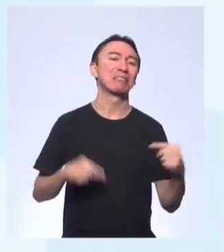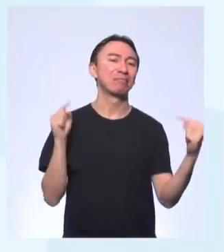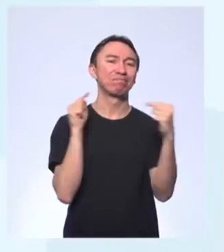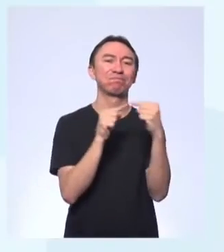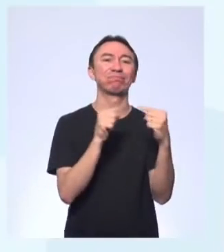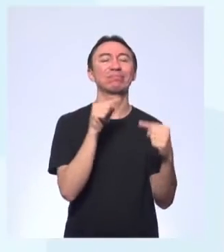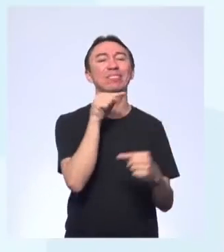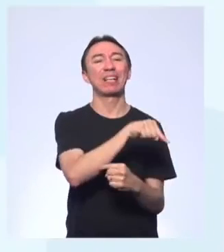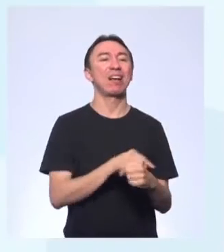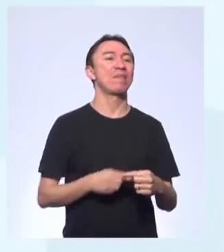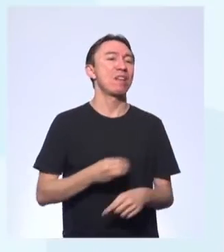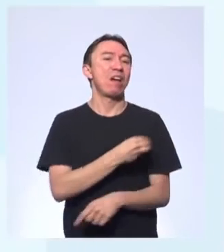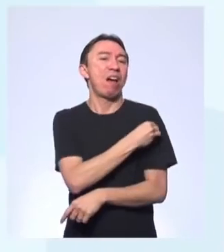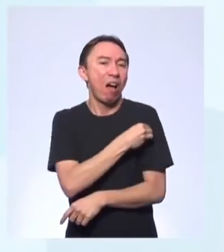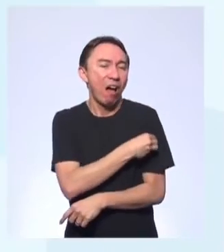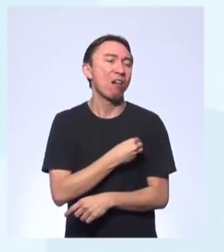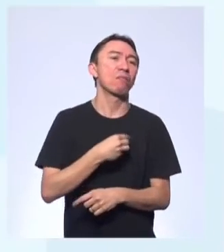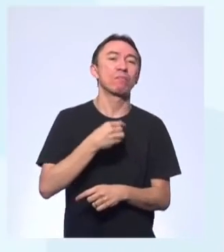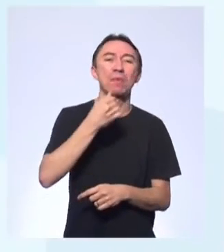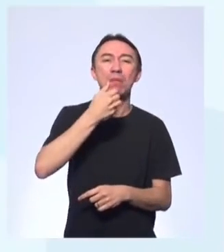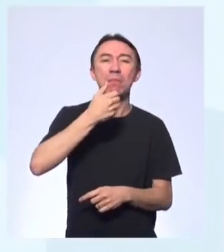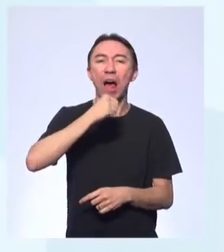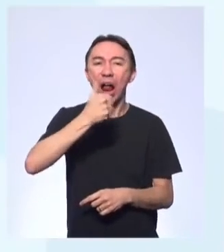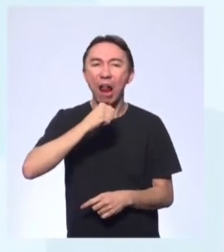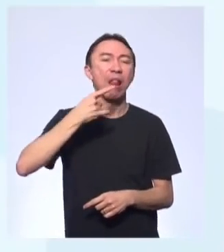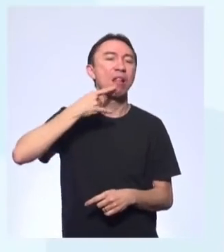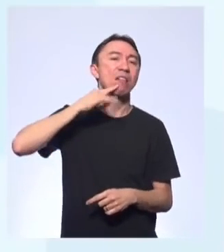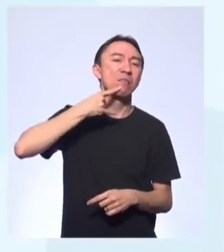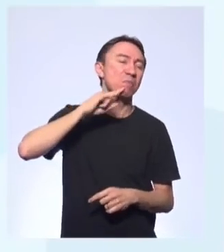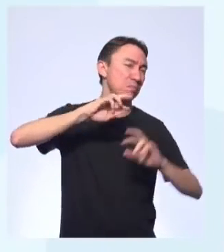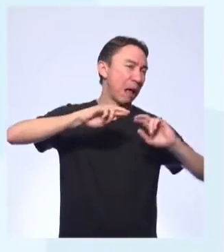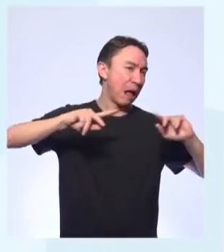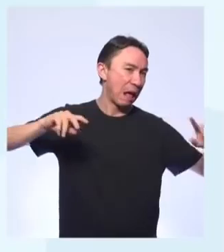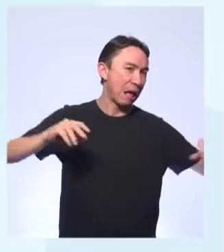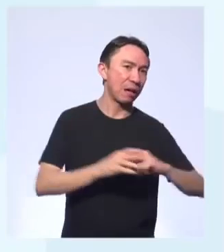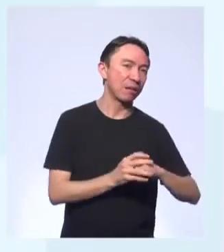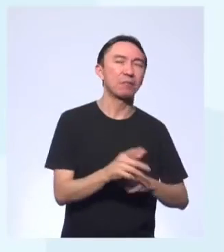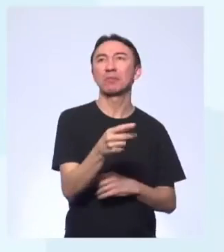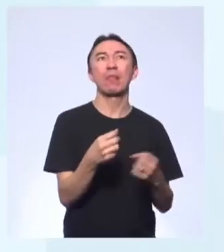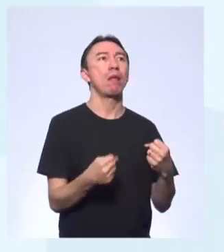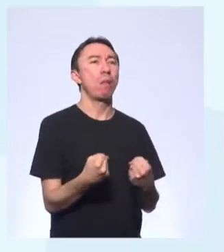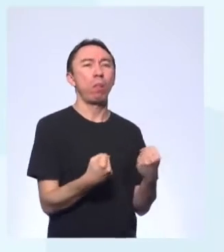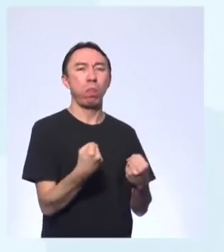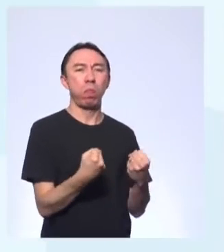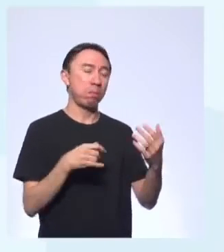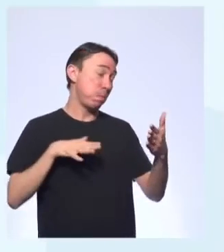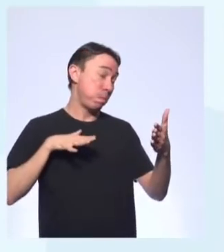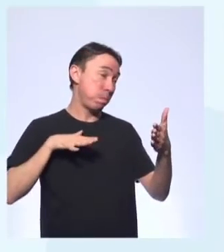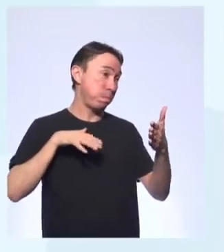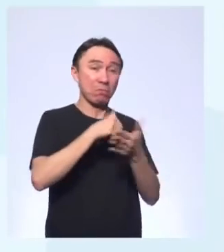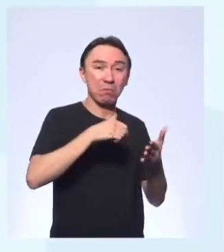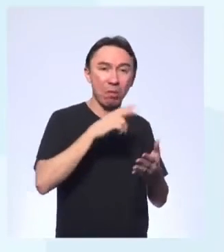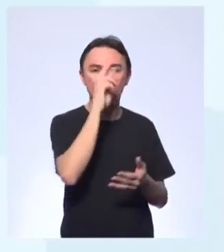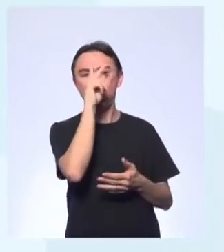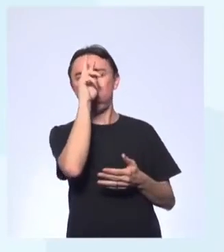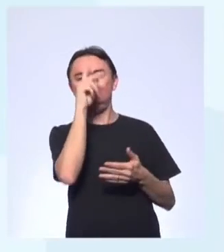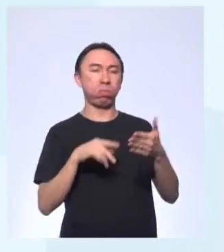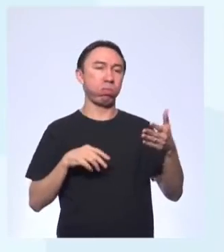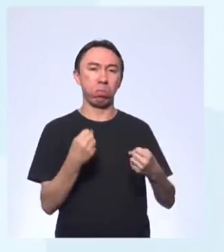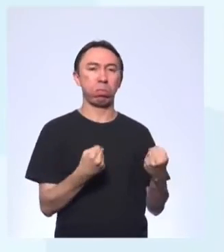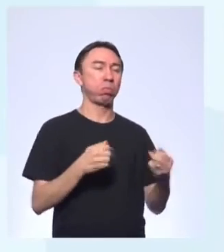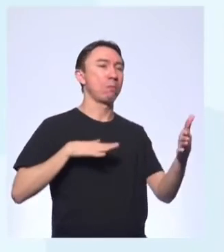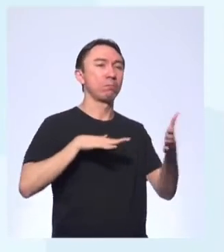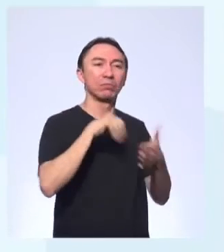dirigir alcoolizado, ou o indivíduo pode entrar em coma alcoólico. Então, tem várias questões relacionadas a